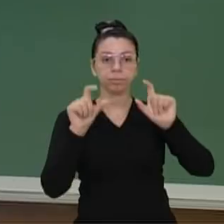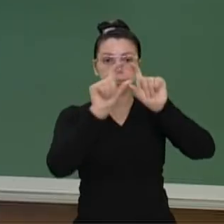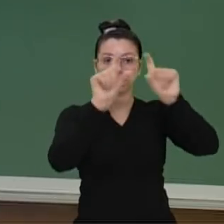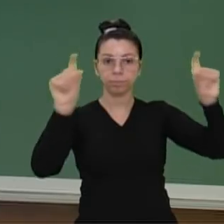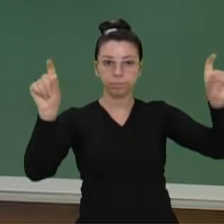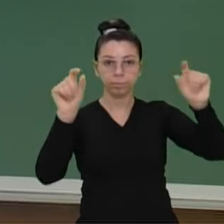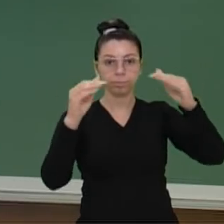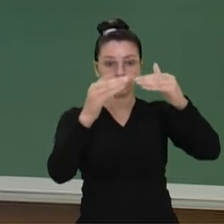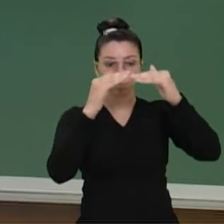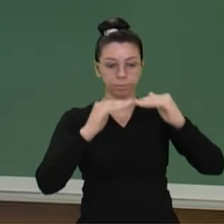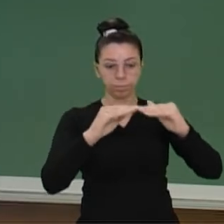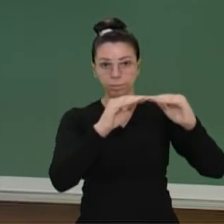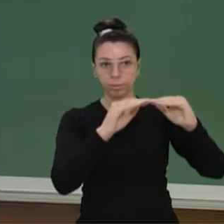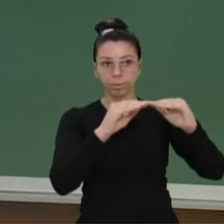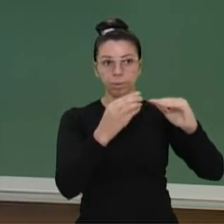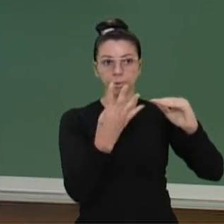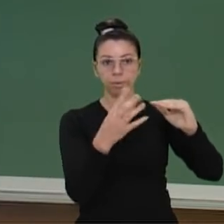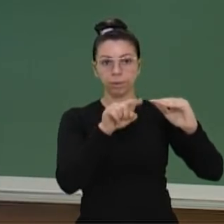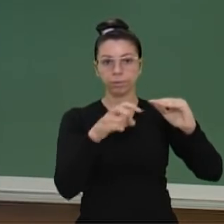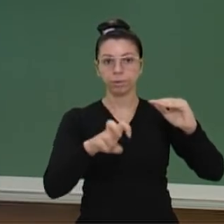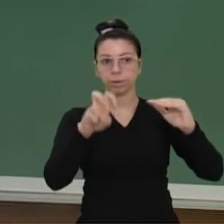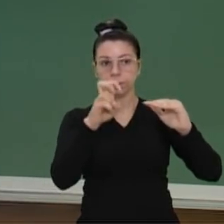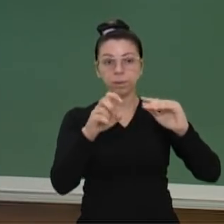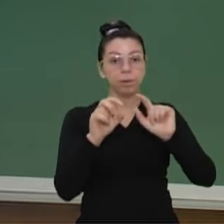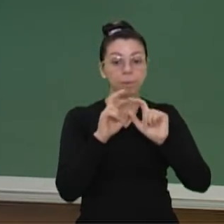por 4,5, está dando